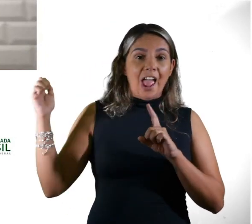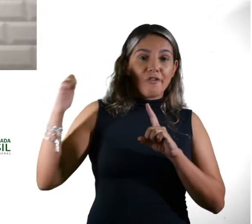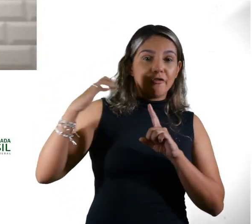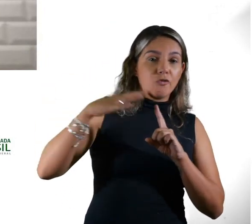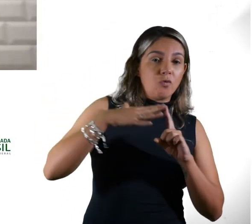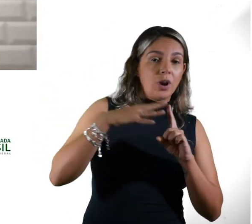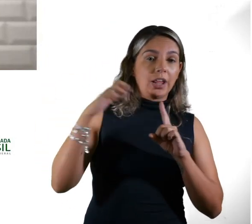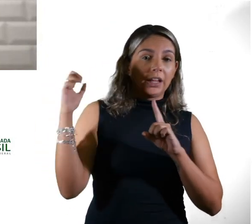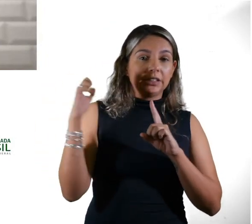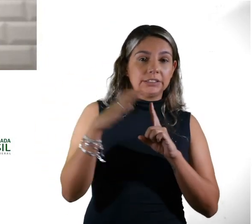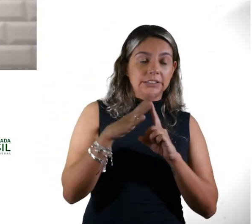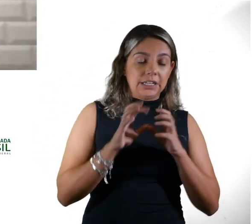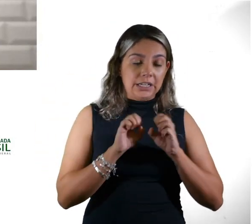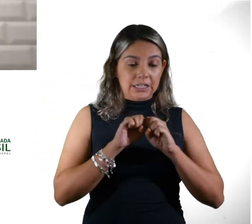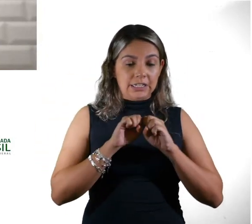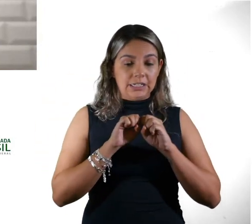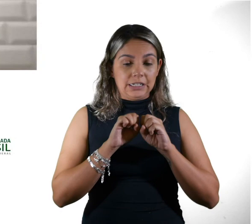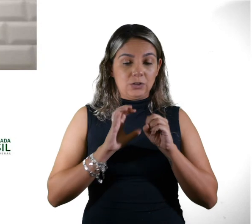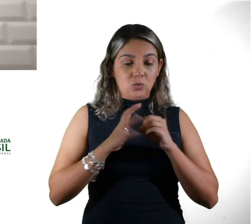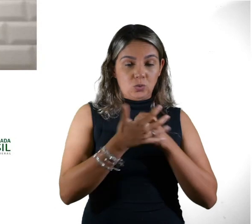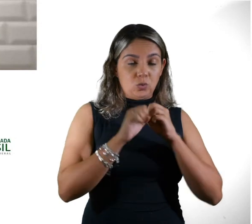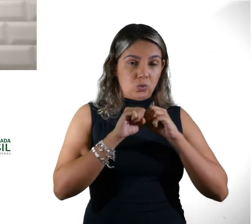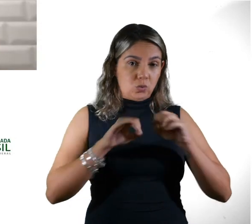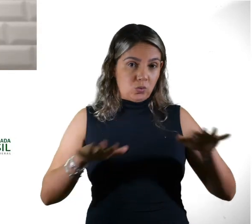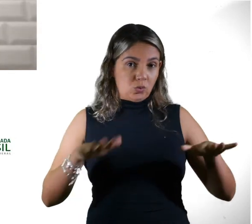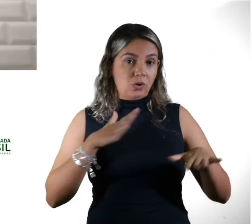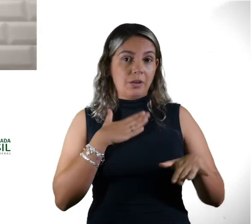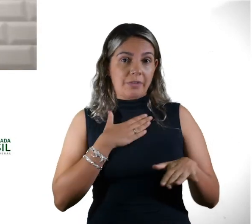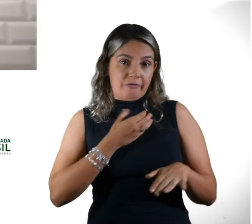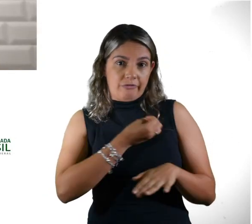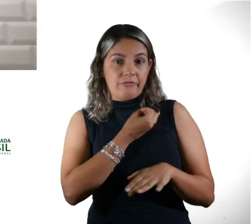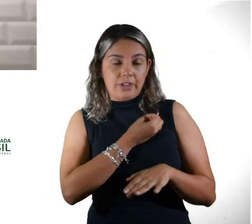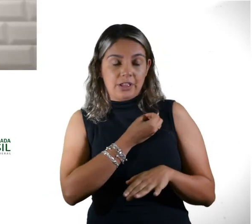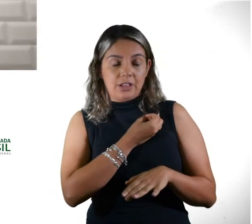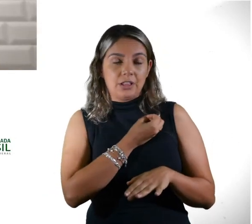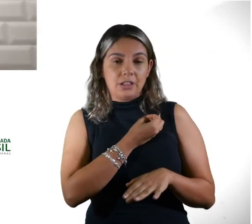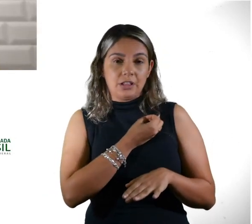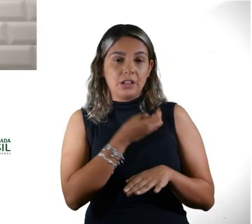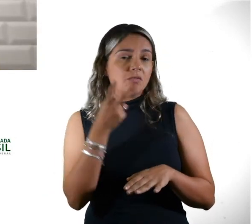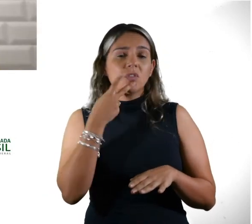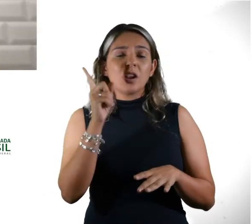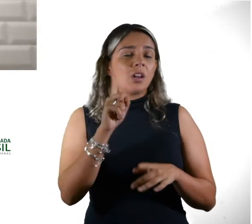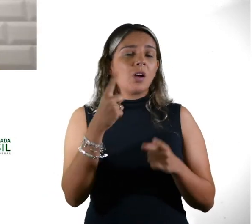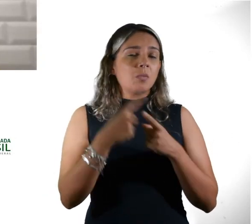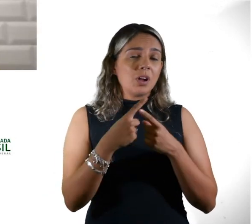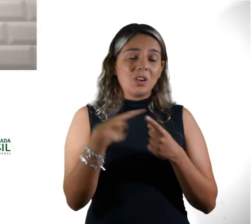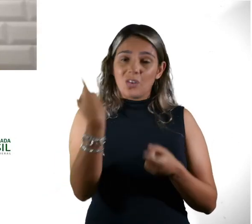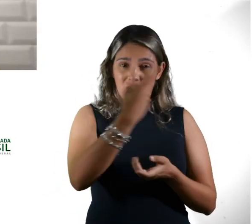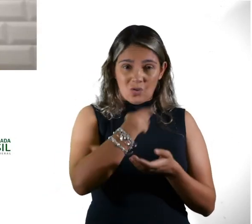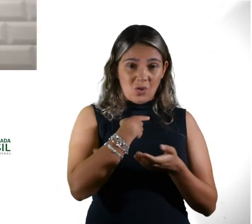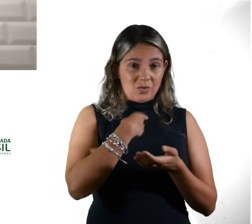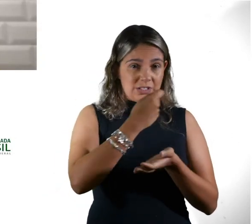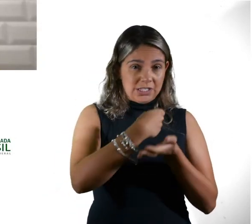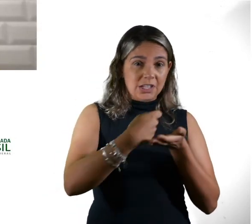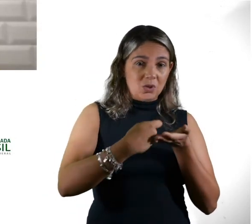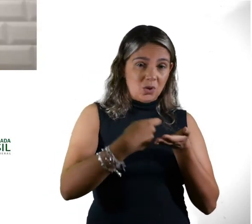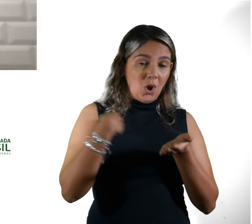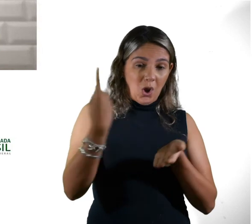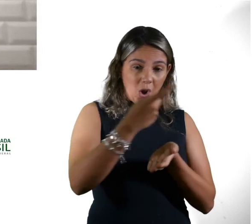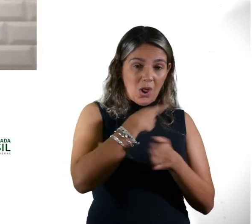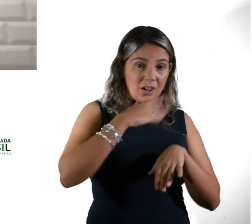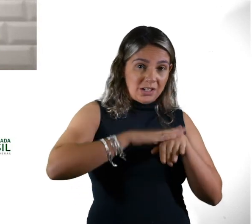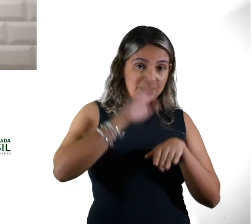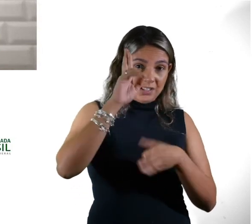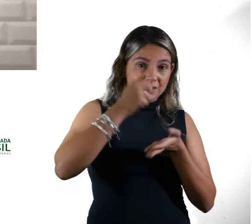vivemos uma boa parte da nossa vida em confinamento, não é? Quer dizer, quando estamos a escrever, estamos confinados. E, portanto, os